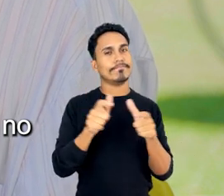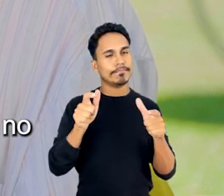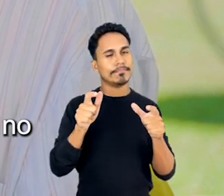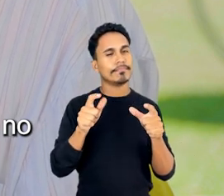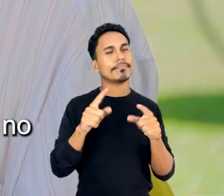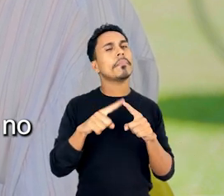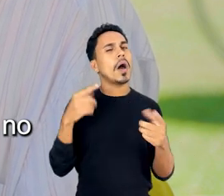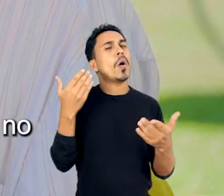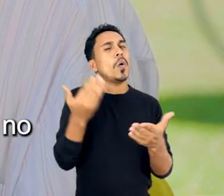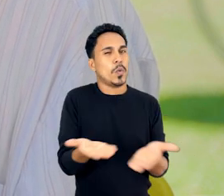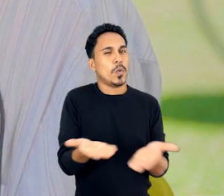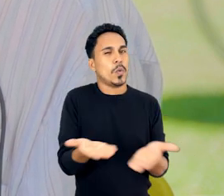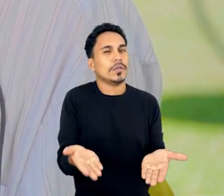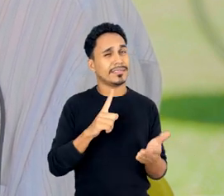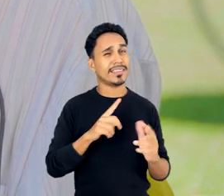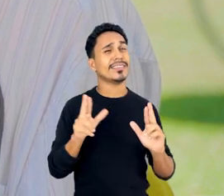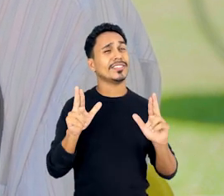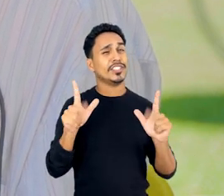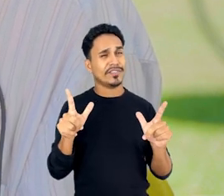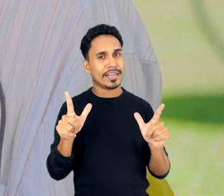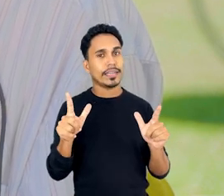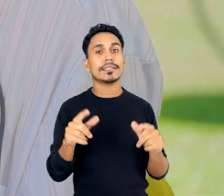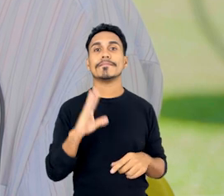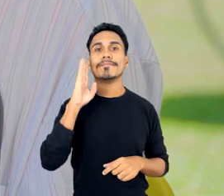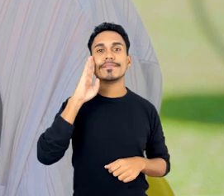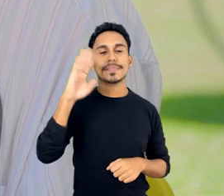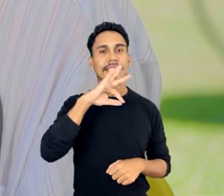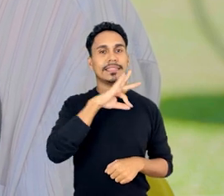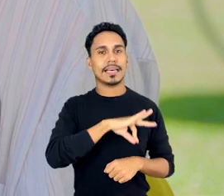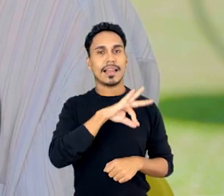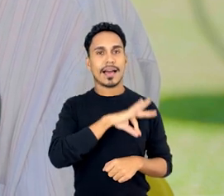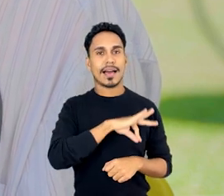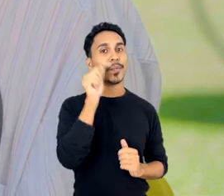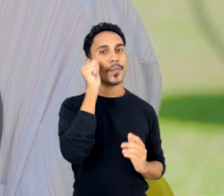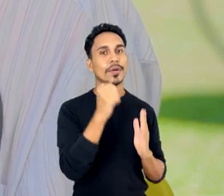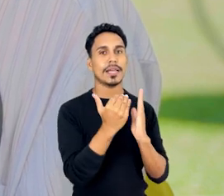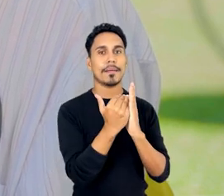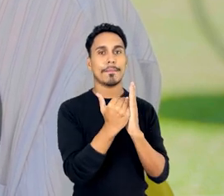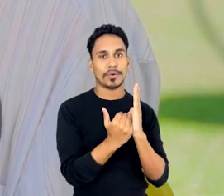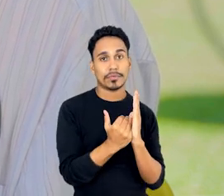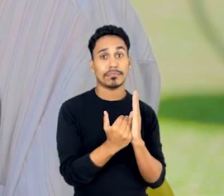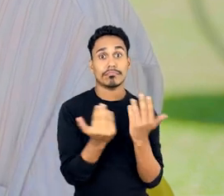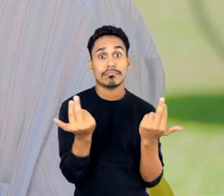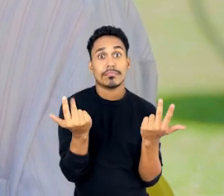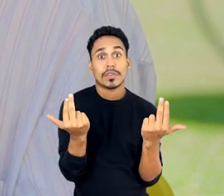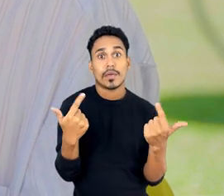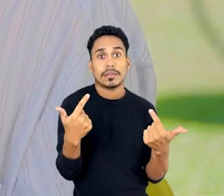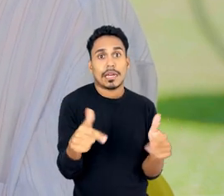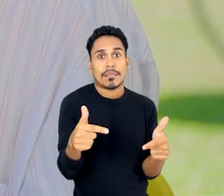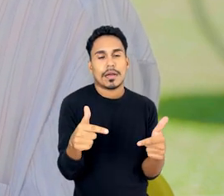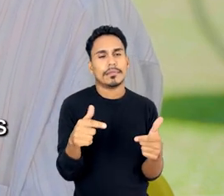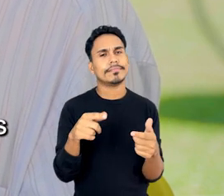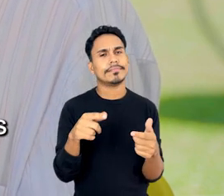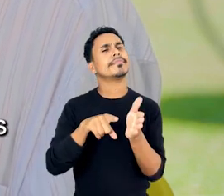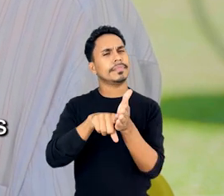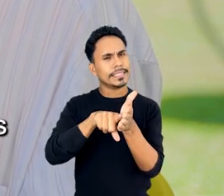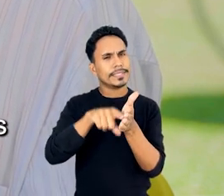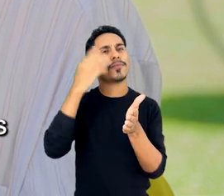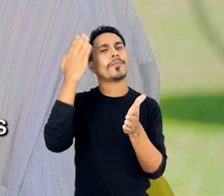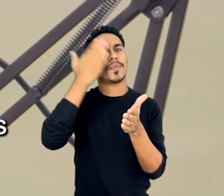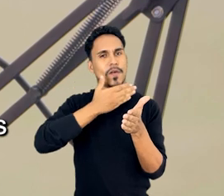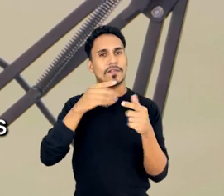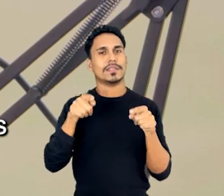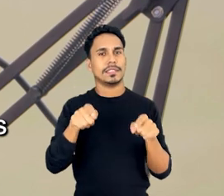ainda existe diferença seguramente Existe diferença salarial para as mesmas funções isso aí as pesquisas vêm